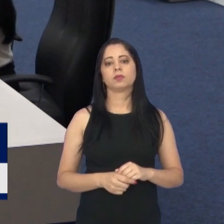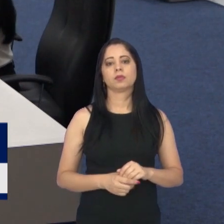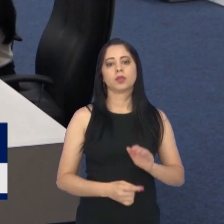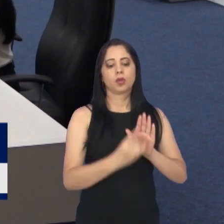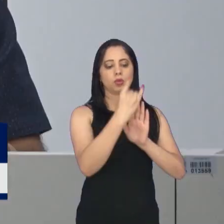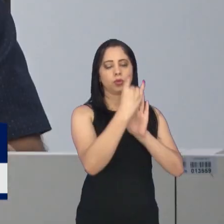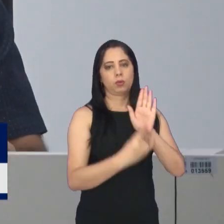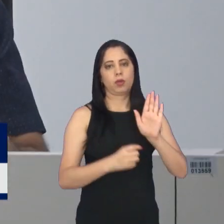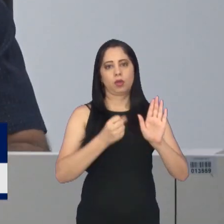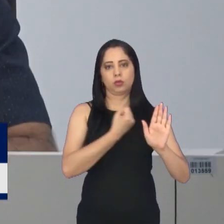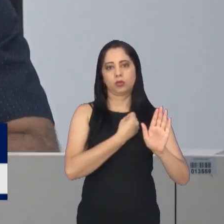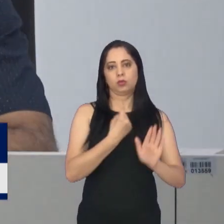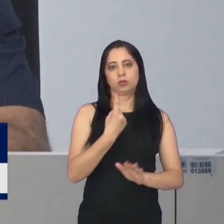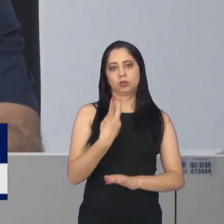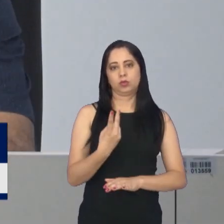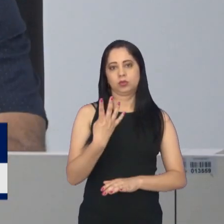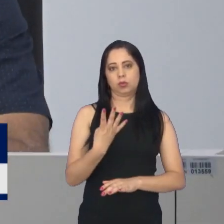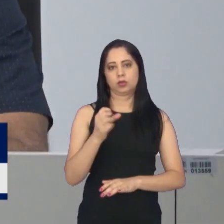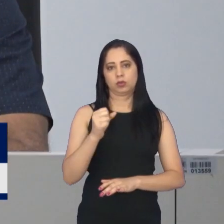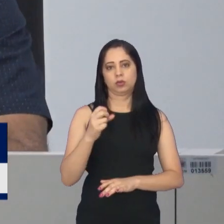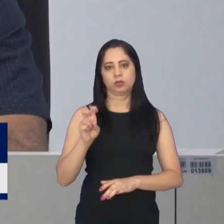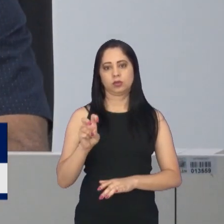Processo número